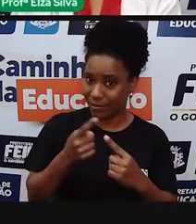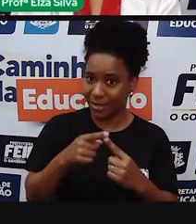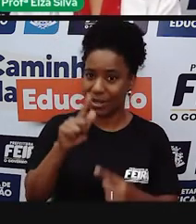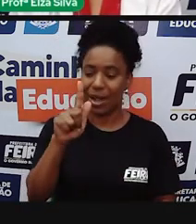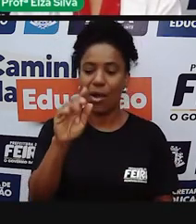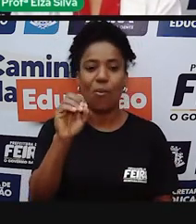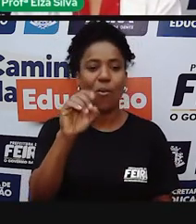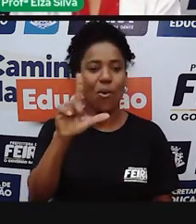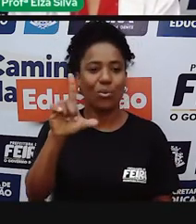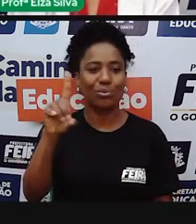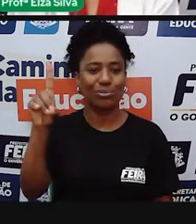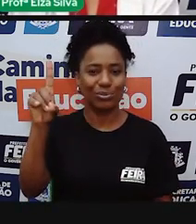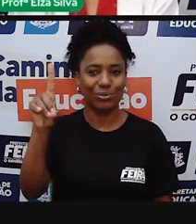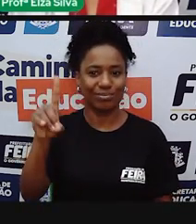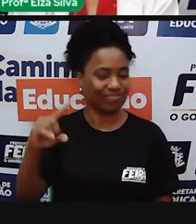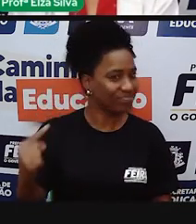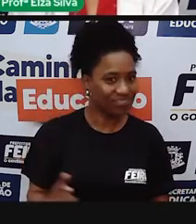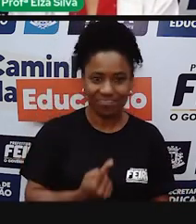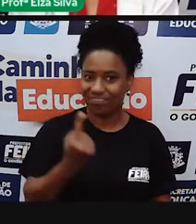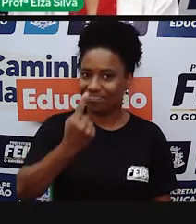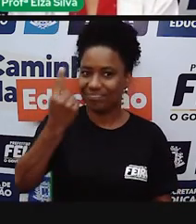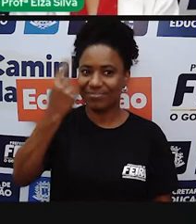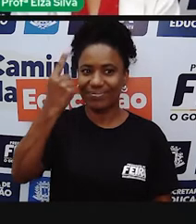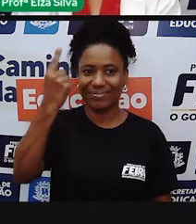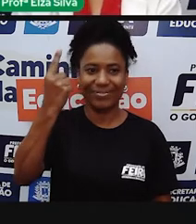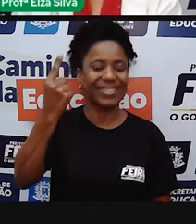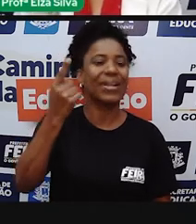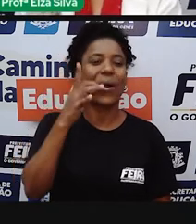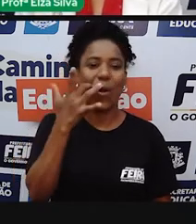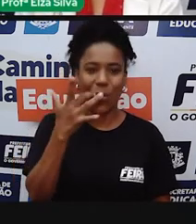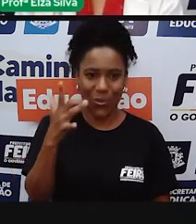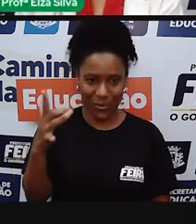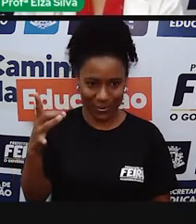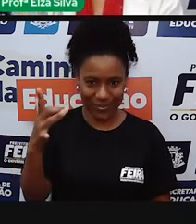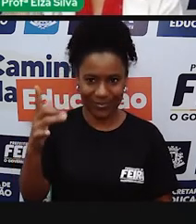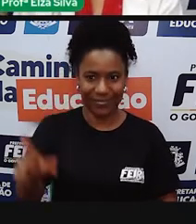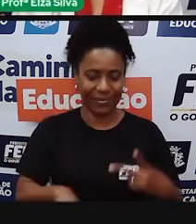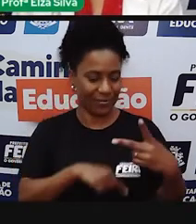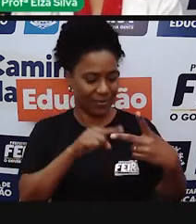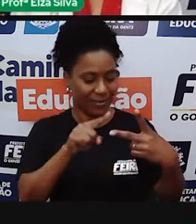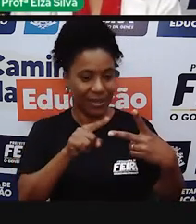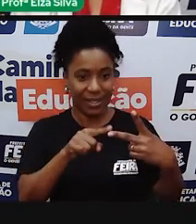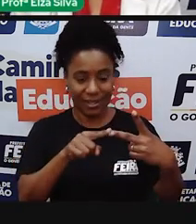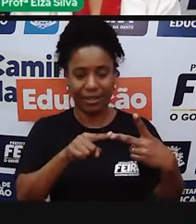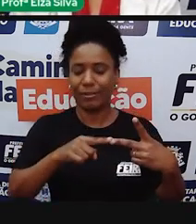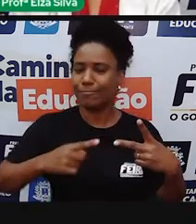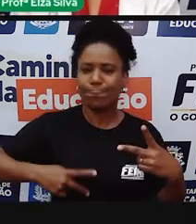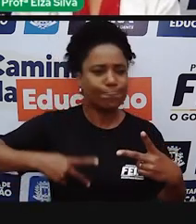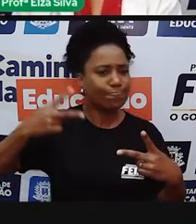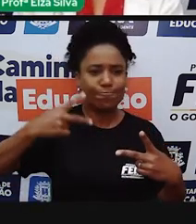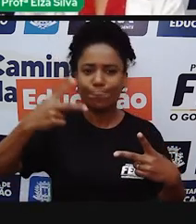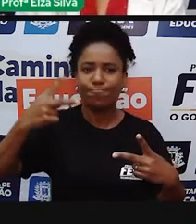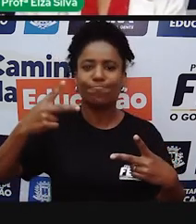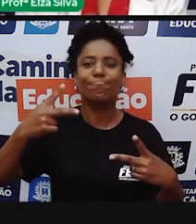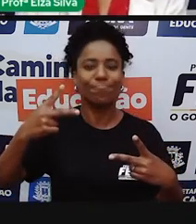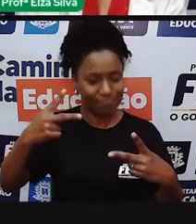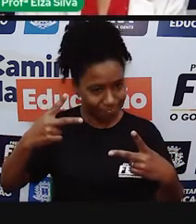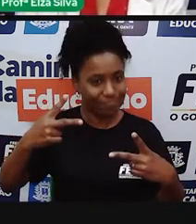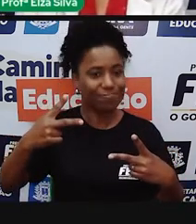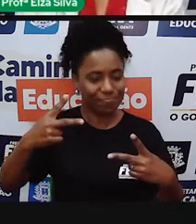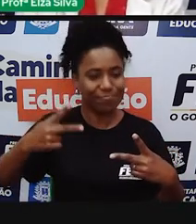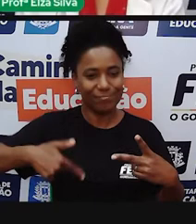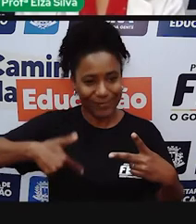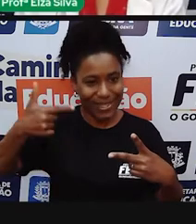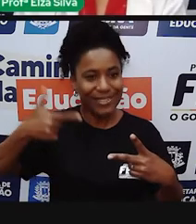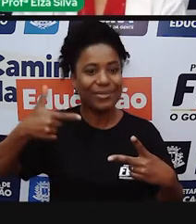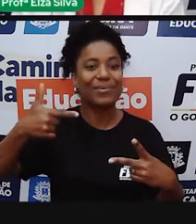lugar. Já aquele que fica no segundo lugar vai receber a Silver Olympic Medals, a medalha olímpica de